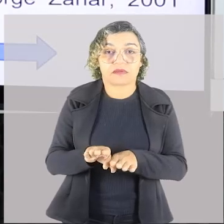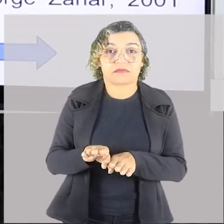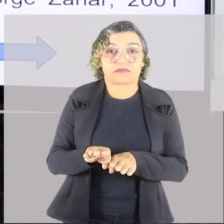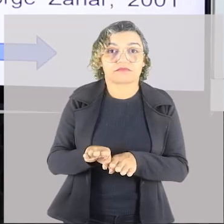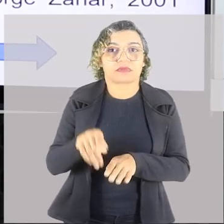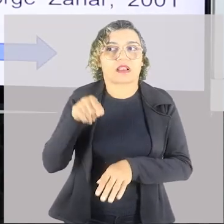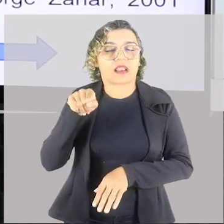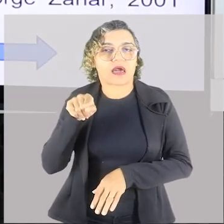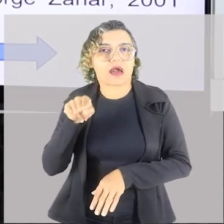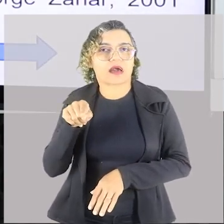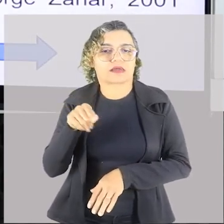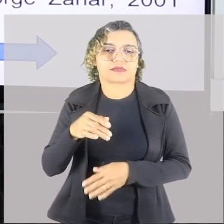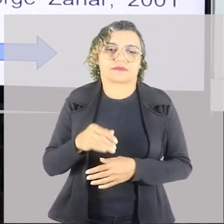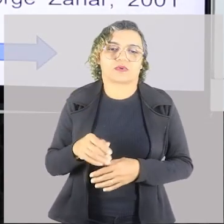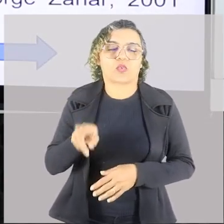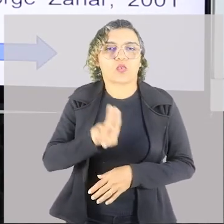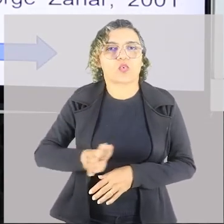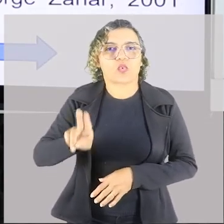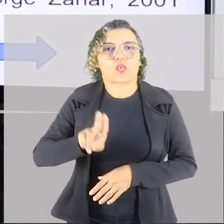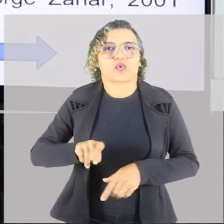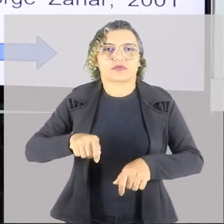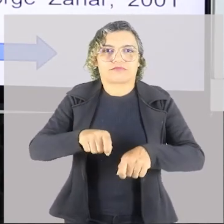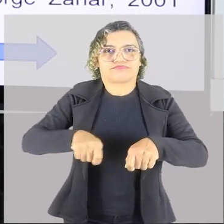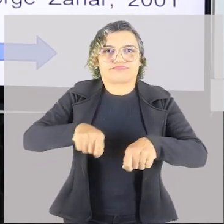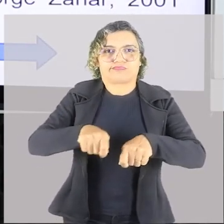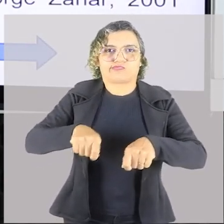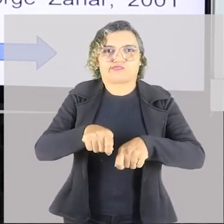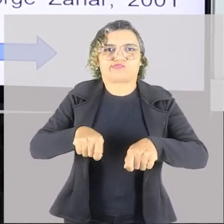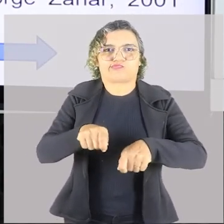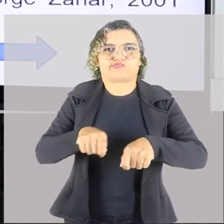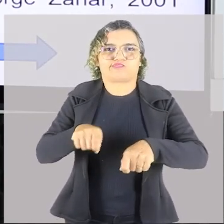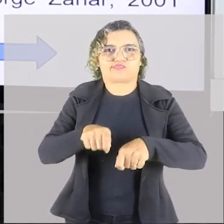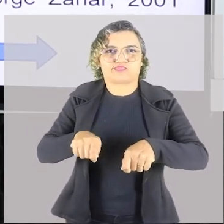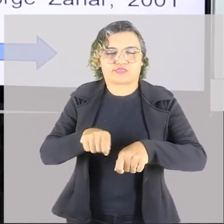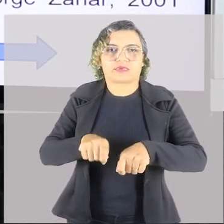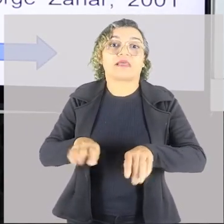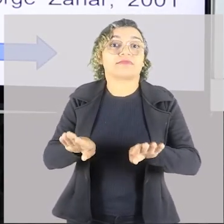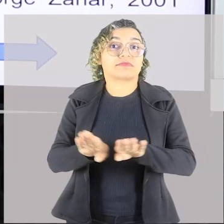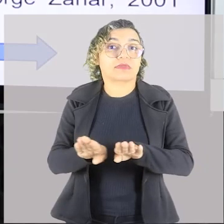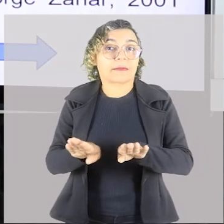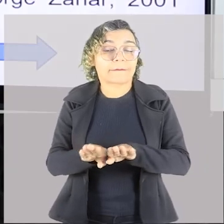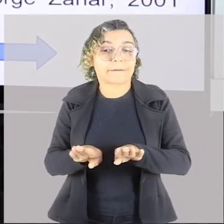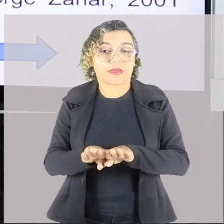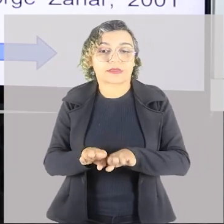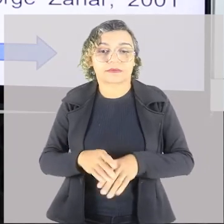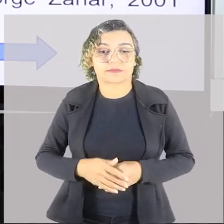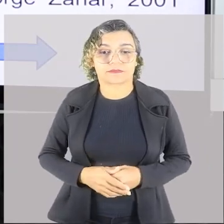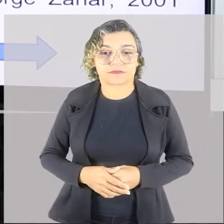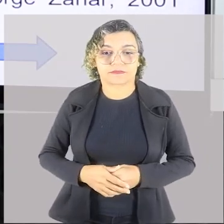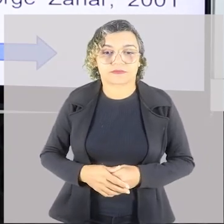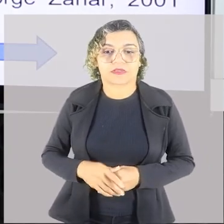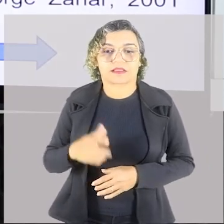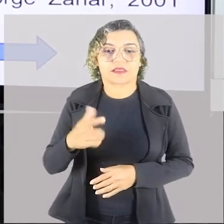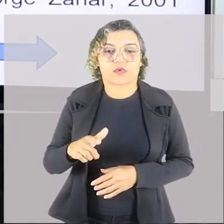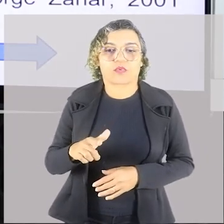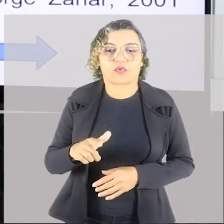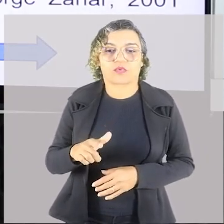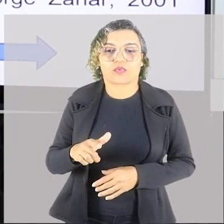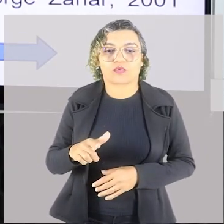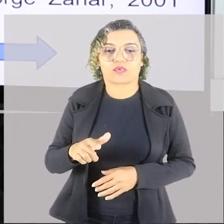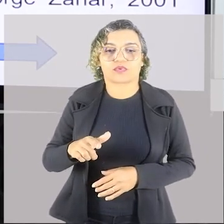Como utilizamos garfos, surpreendemos-nos com o uso dos palitos. Na verdade é hashi o nome, né? Palito é como está no